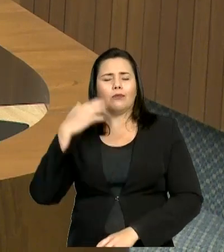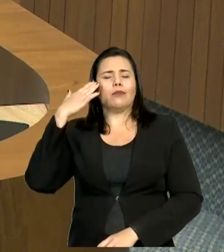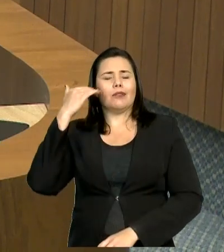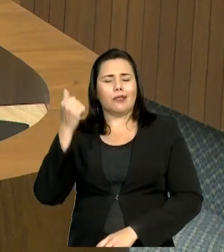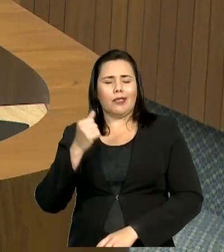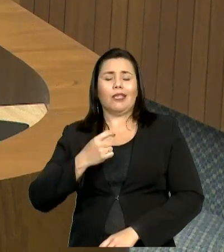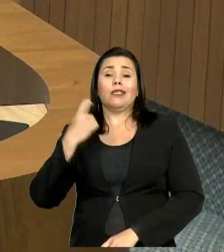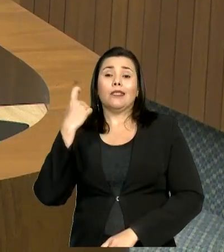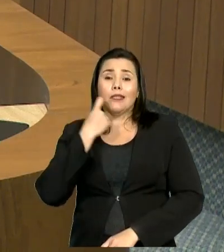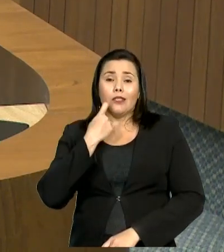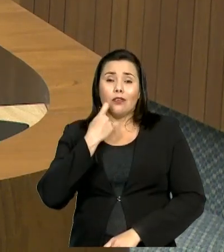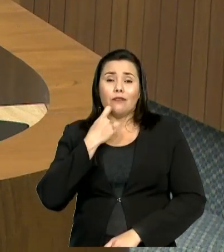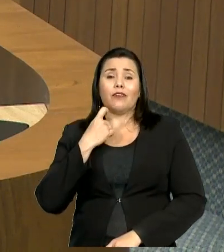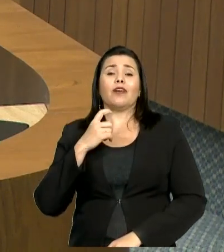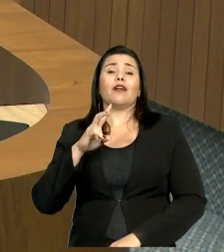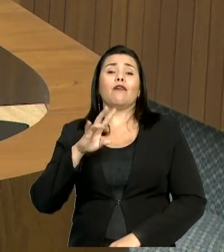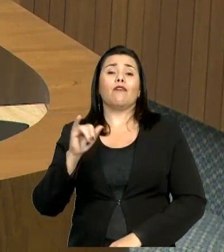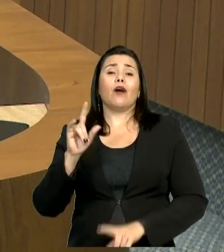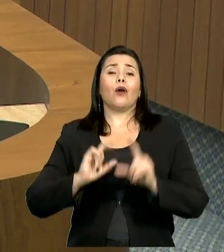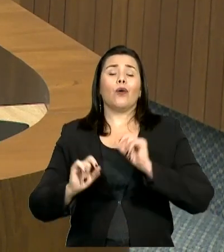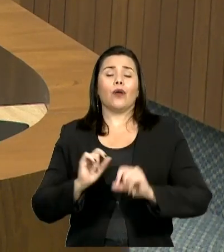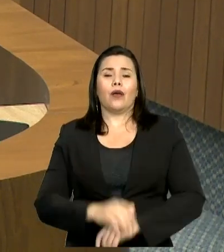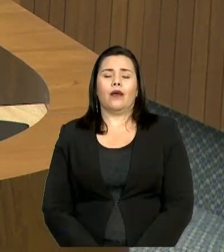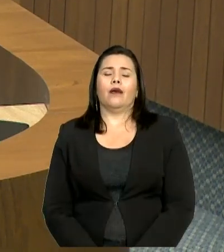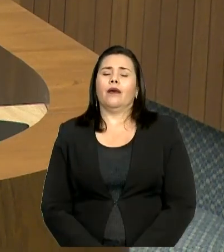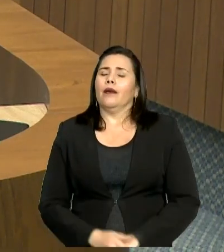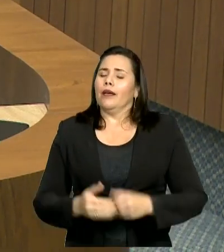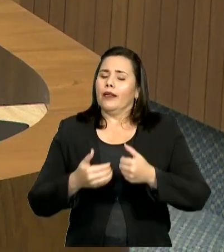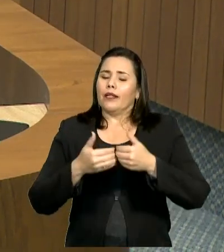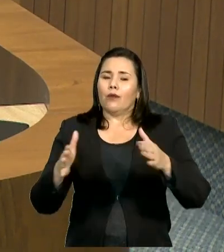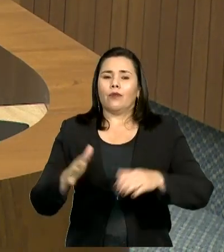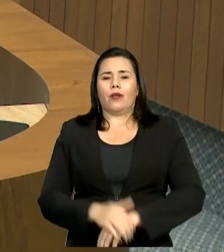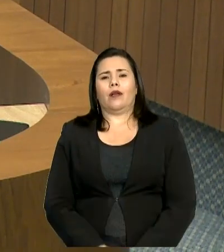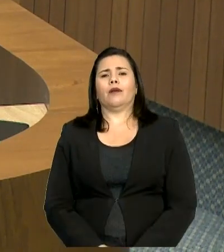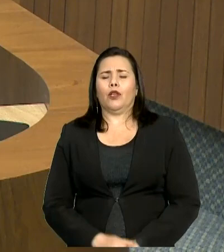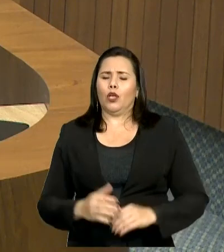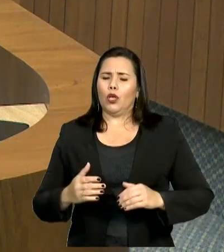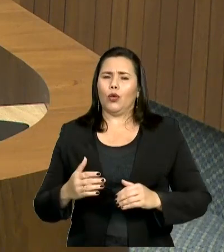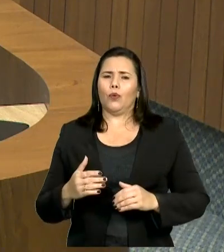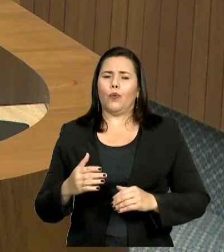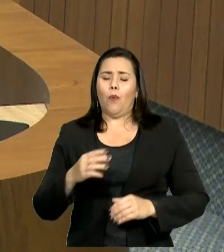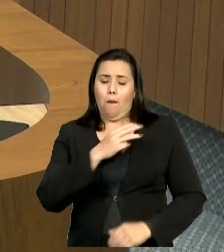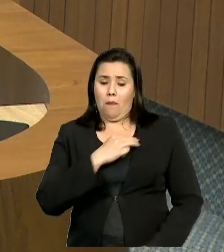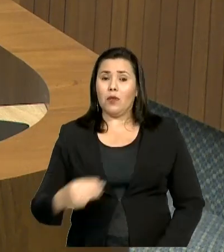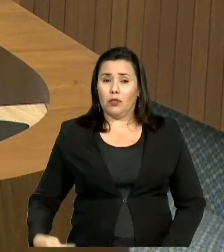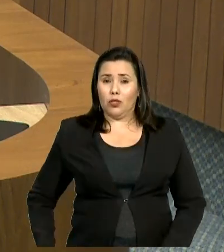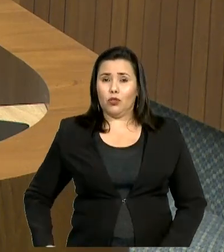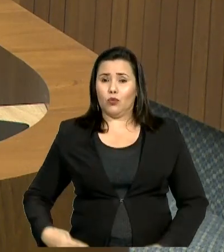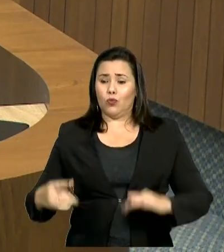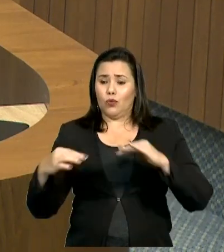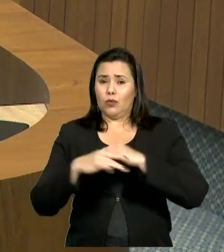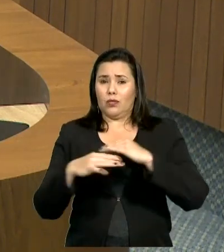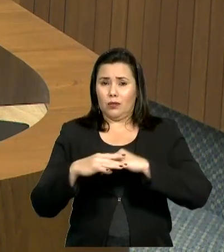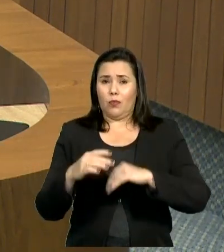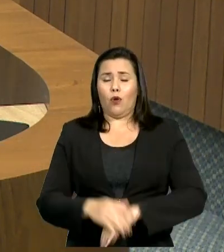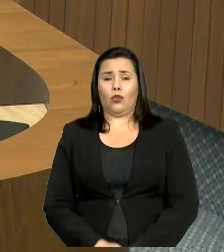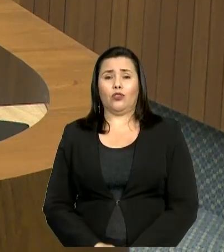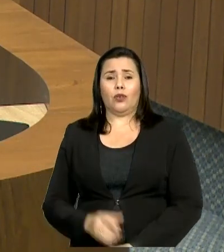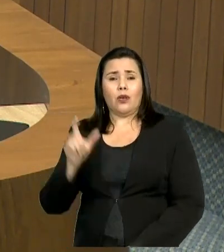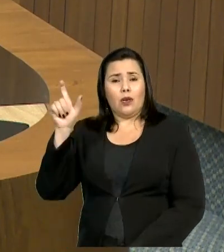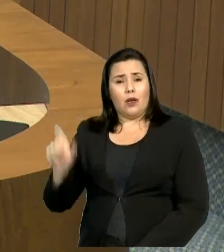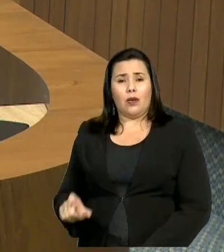inauguração oficial, com a presença do ministro dos Transportes, Renan Filho, na qual quero agradecê-lo, parabenizá-lo e,